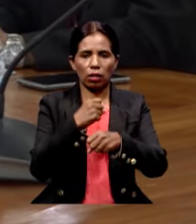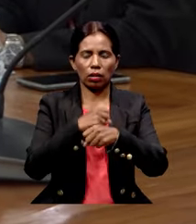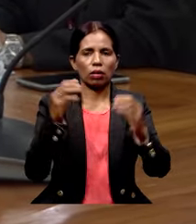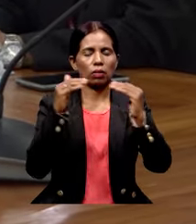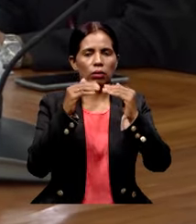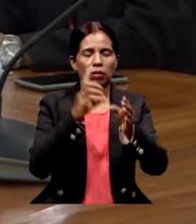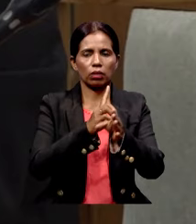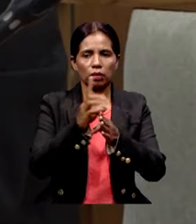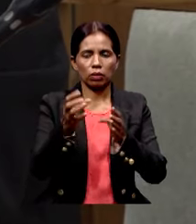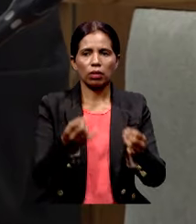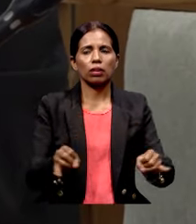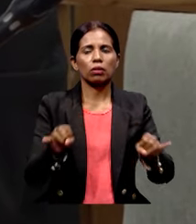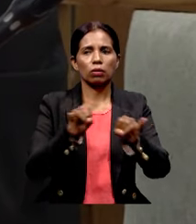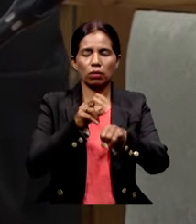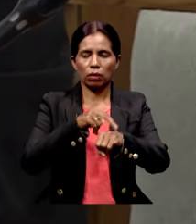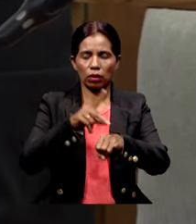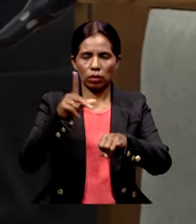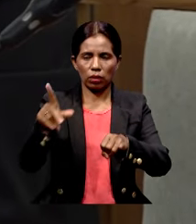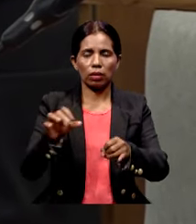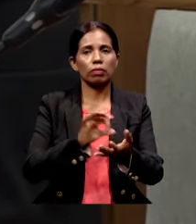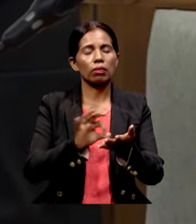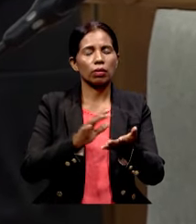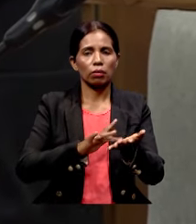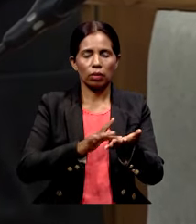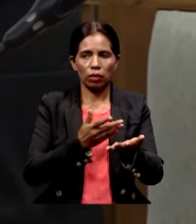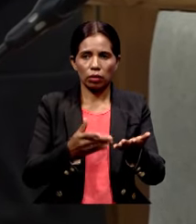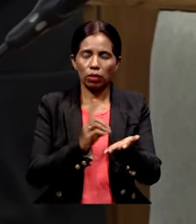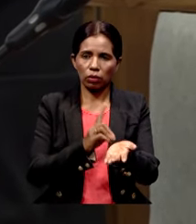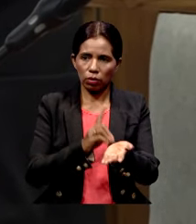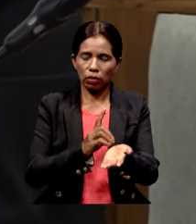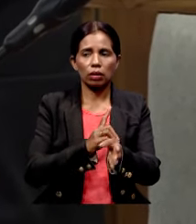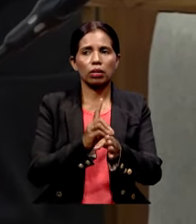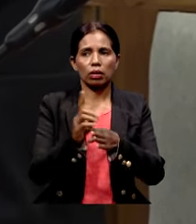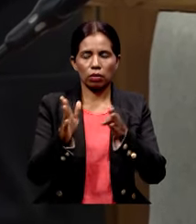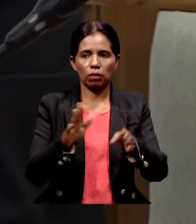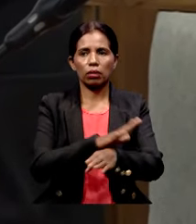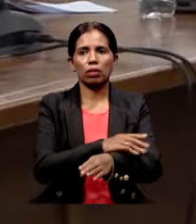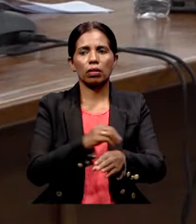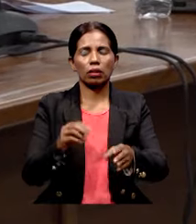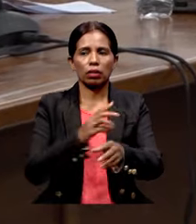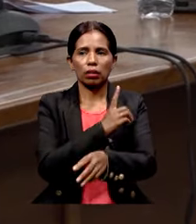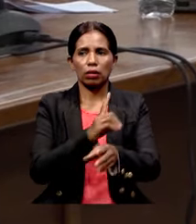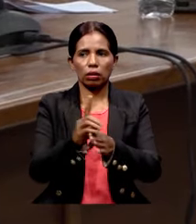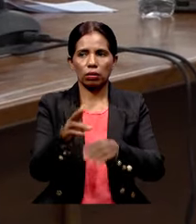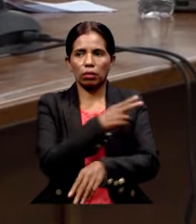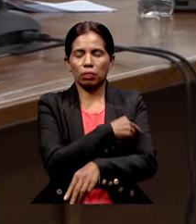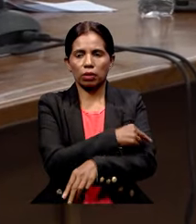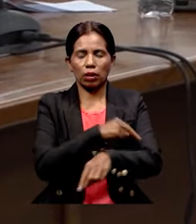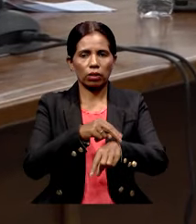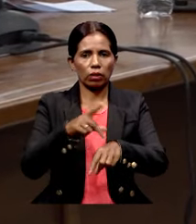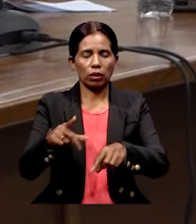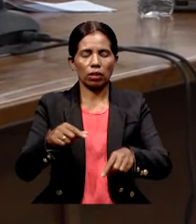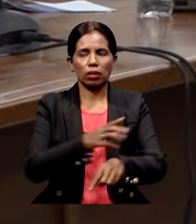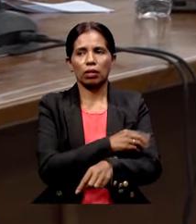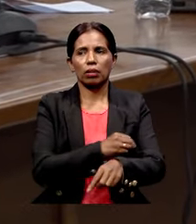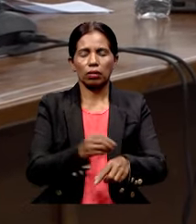diretor Instituto Nacional Farmácia no Produto Médico, diretor geral hospitalar, no diretor Hospital Nacional Guido Valadares, o de